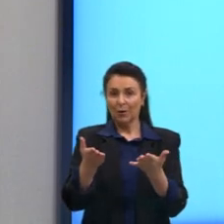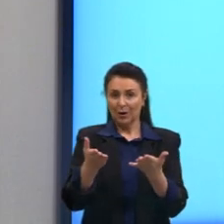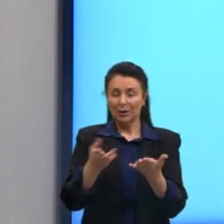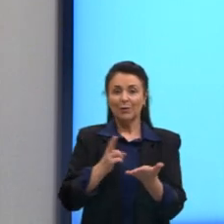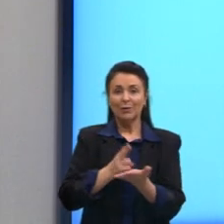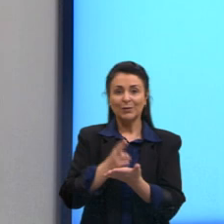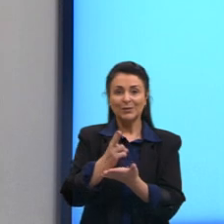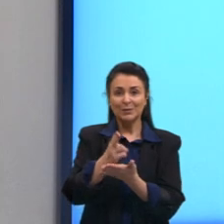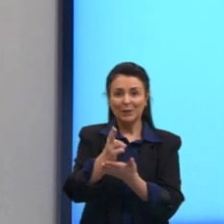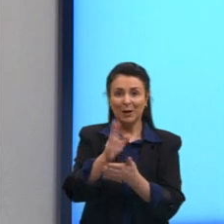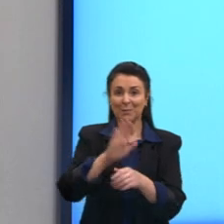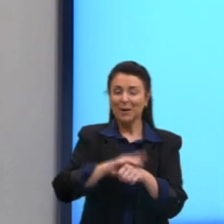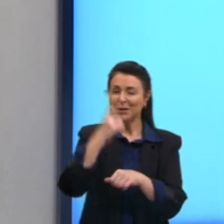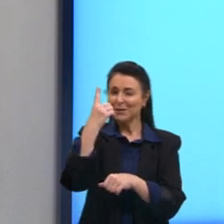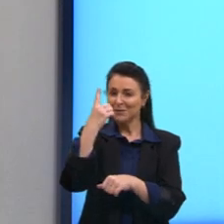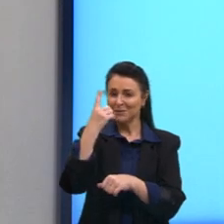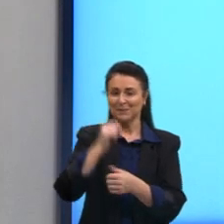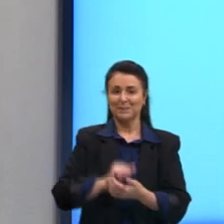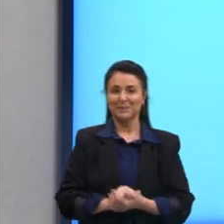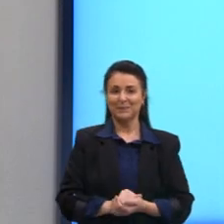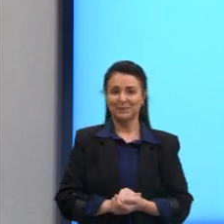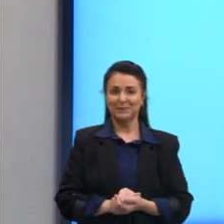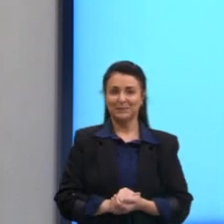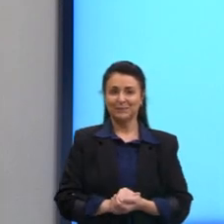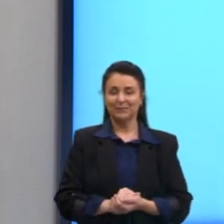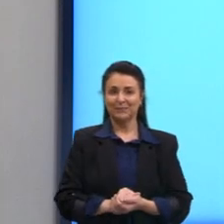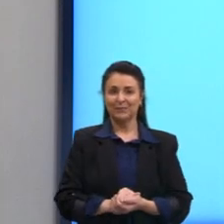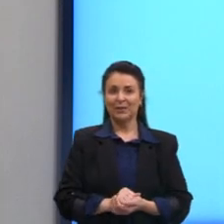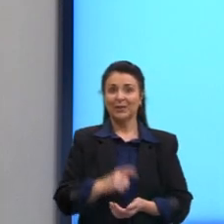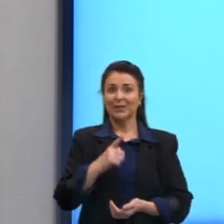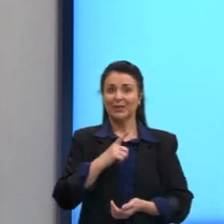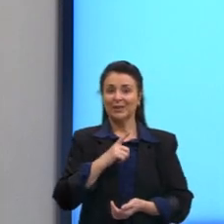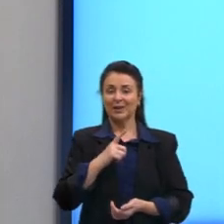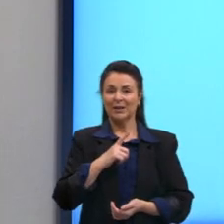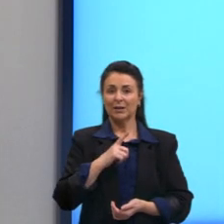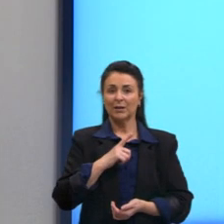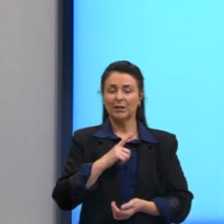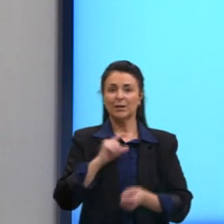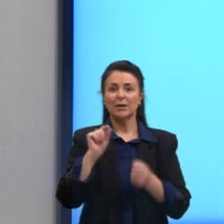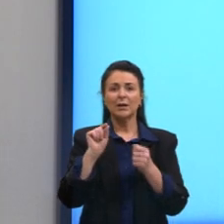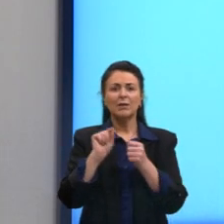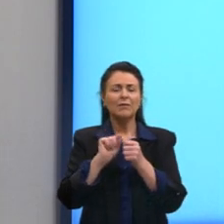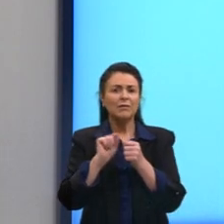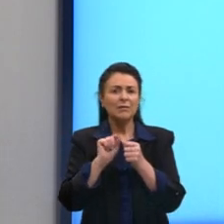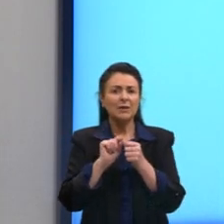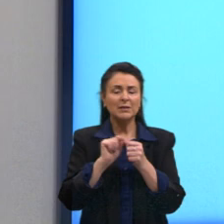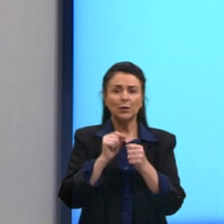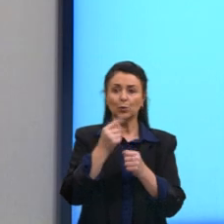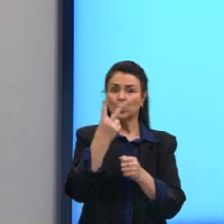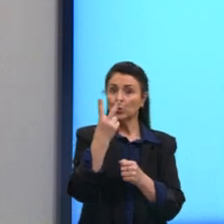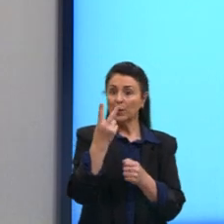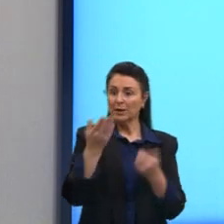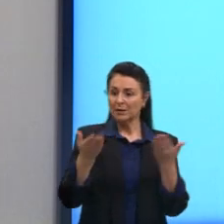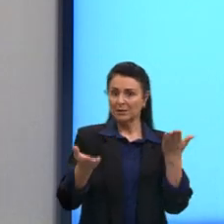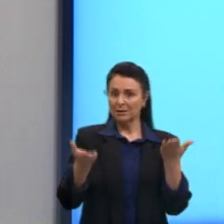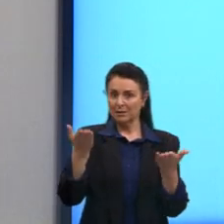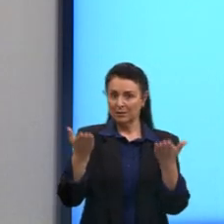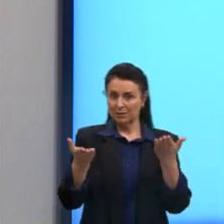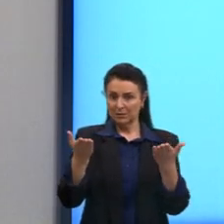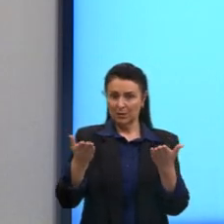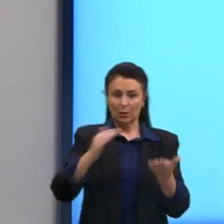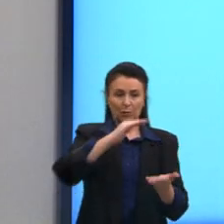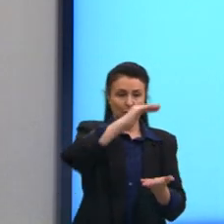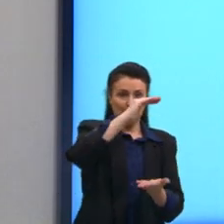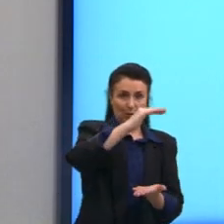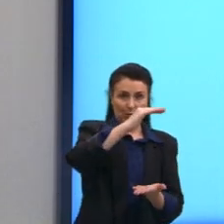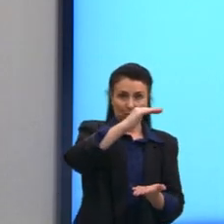dessa para finalizar a aula bom então nós temos aqui ó realizando exatamente duas pesagens os